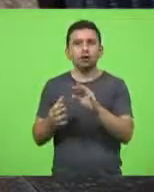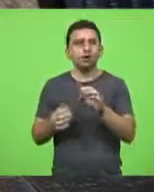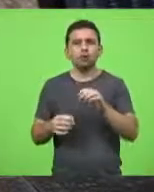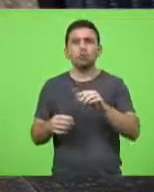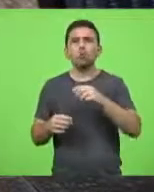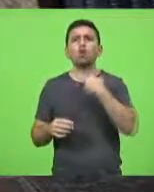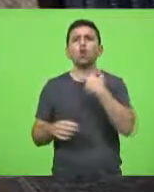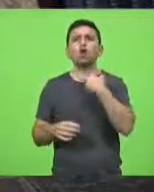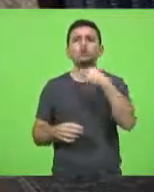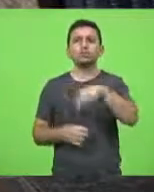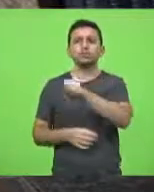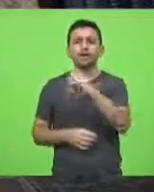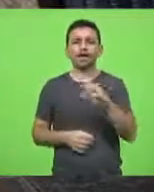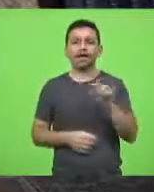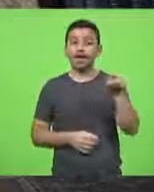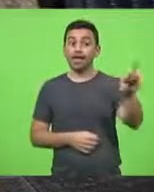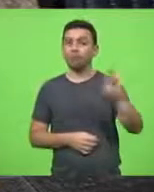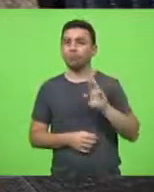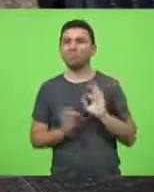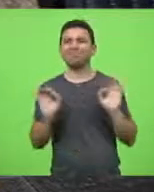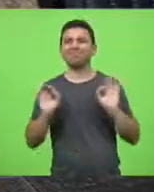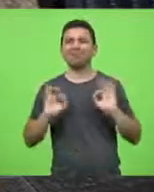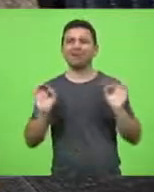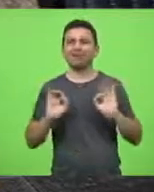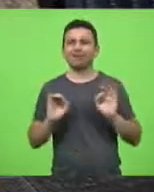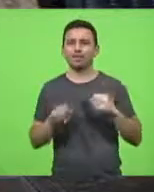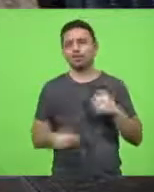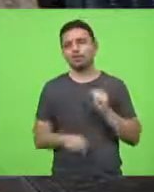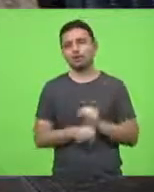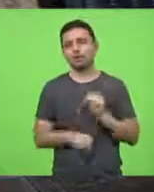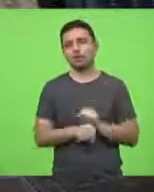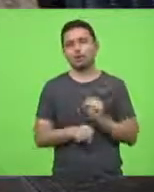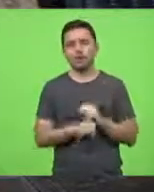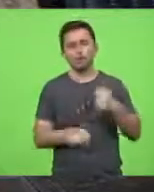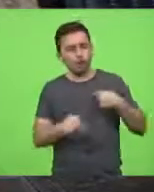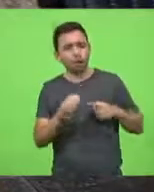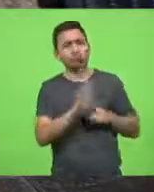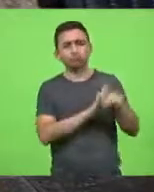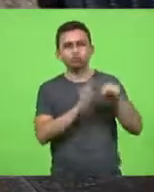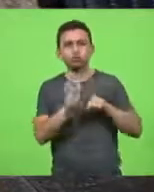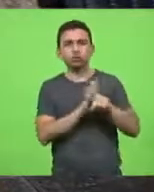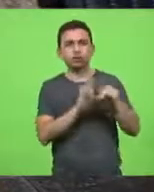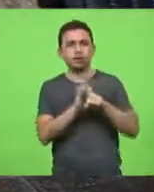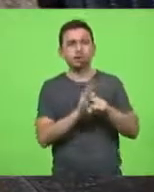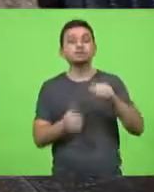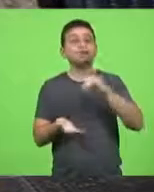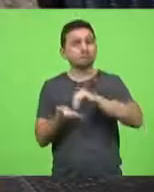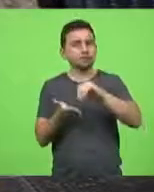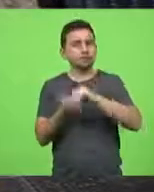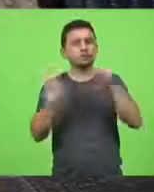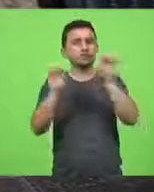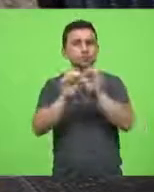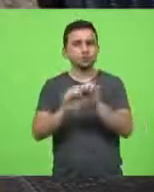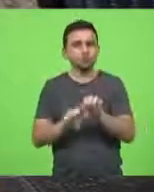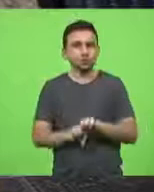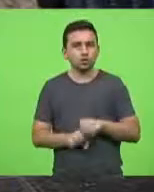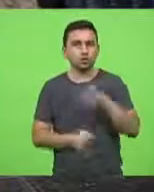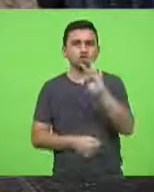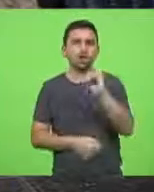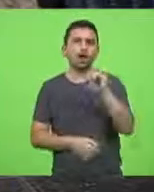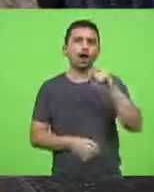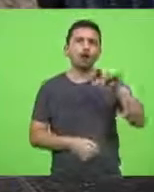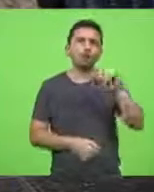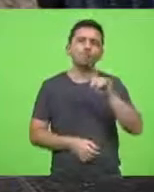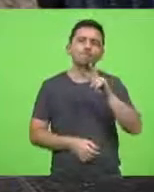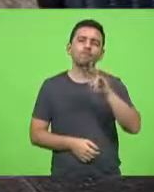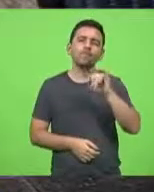Mas ele não me responde. Enquanto ele não me responder isso, eu vou continuar perguntando. Senhor secretário de infraestrutura, Thiago Vieira, por que